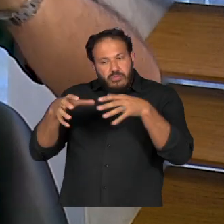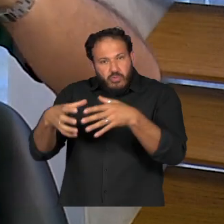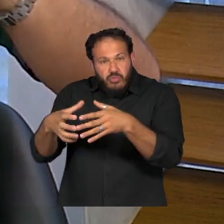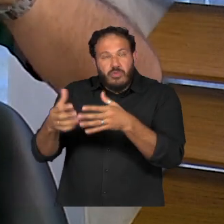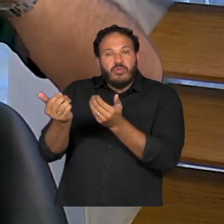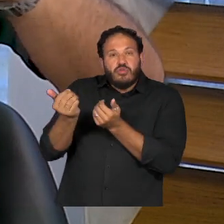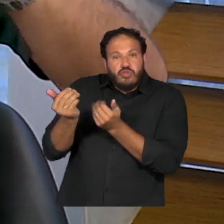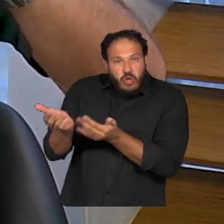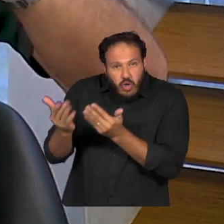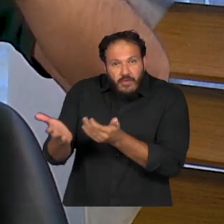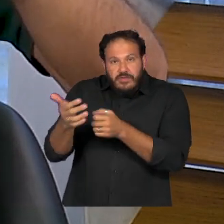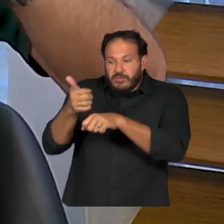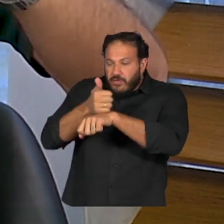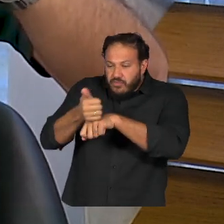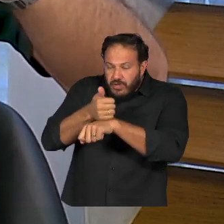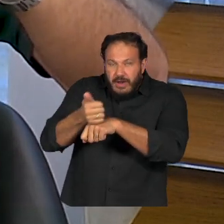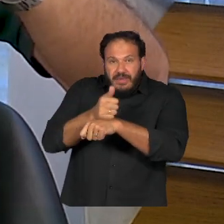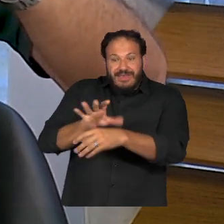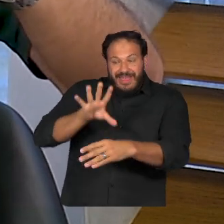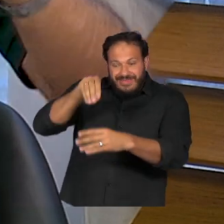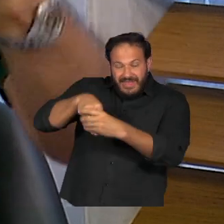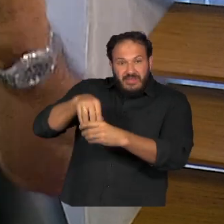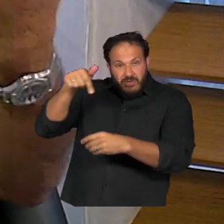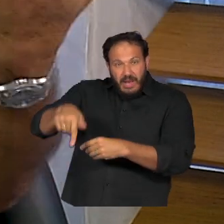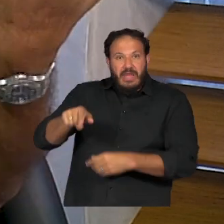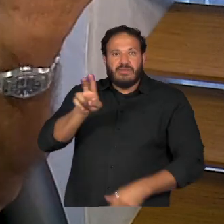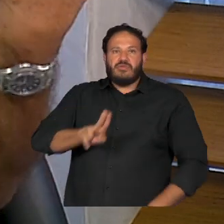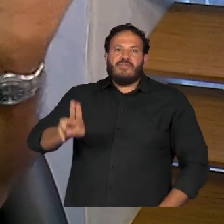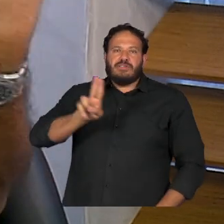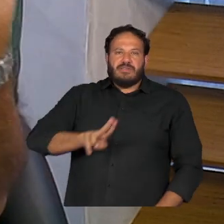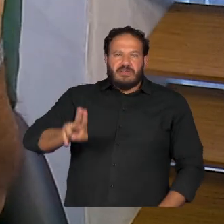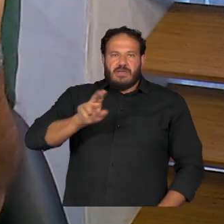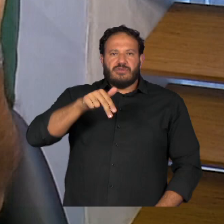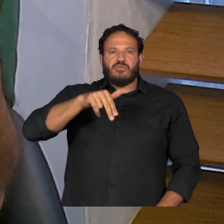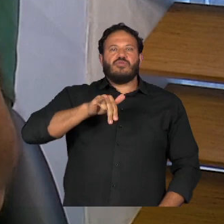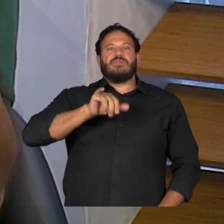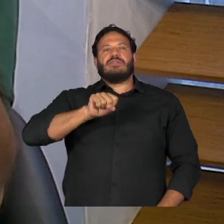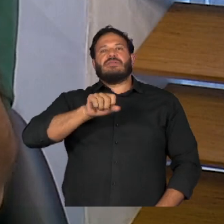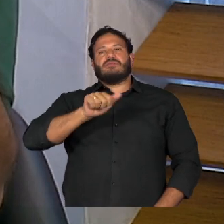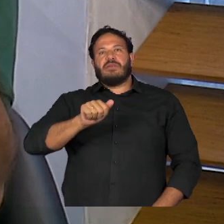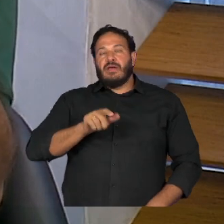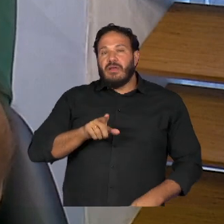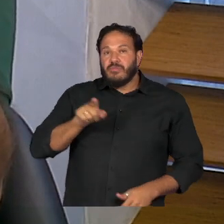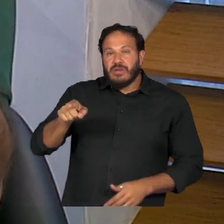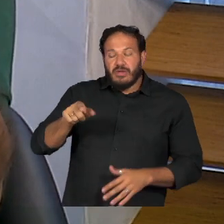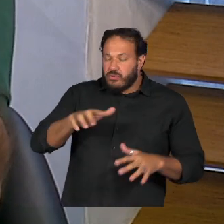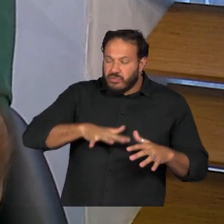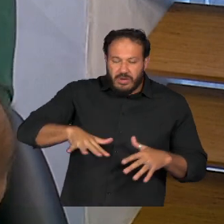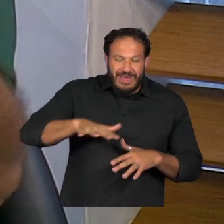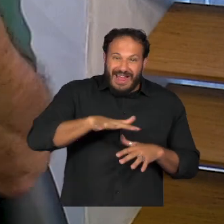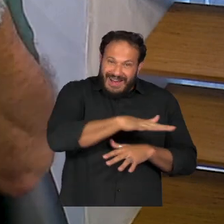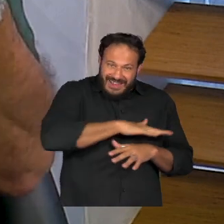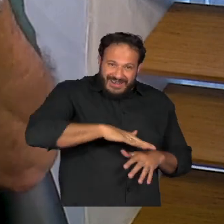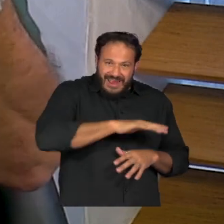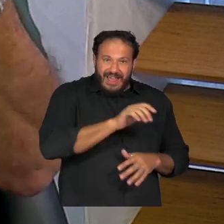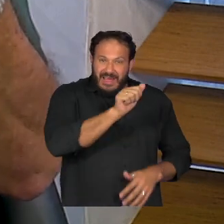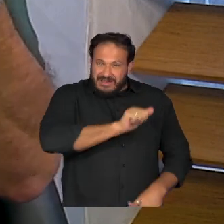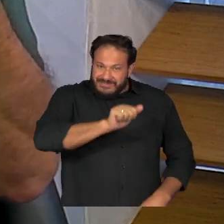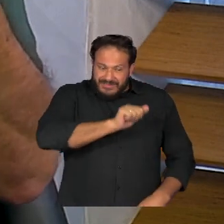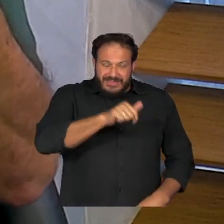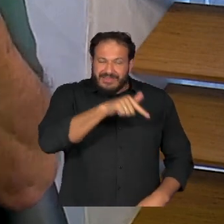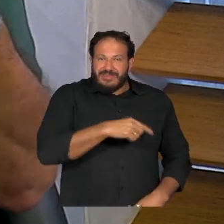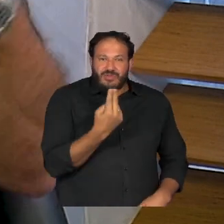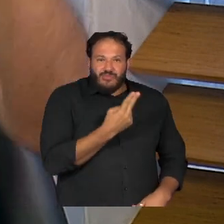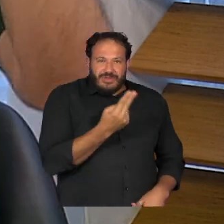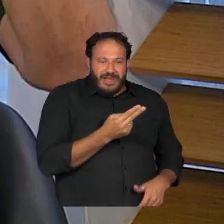do do do campus da Unisa porque o nosso espaço já não consegue receber tantas